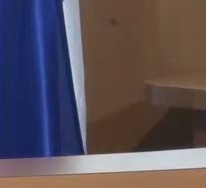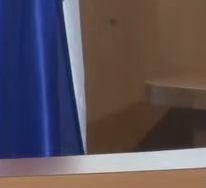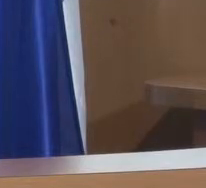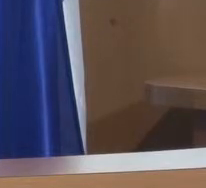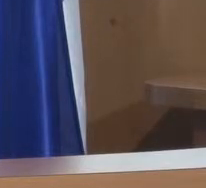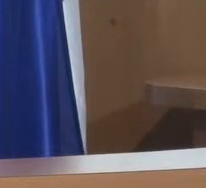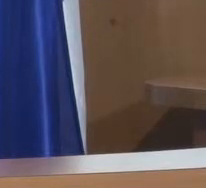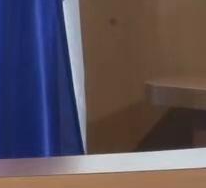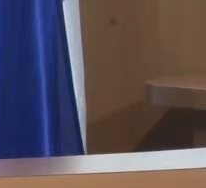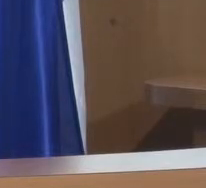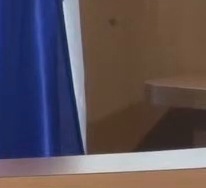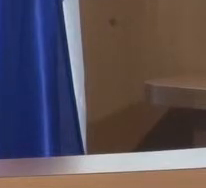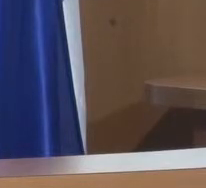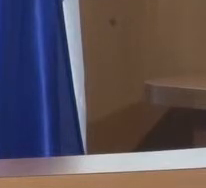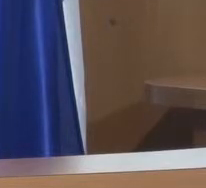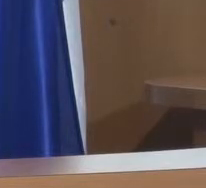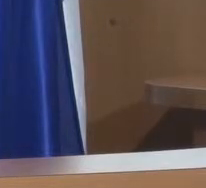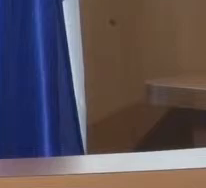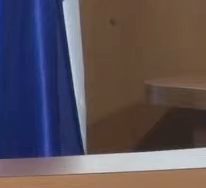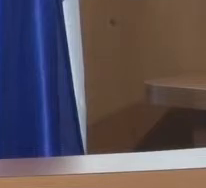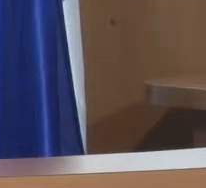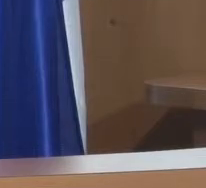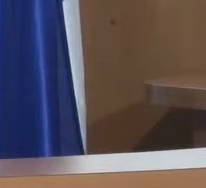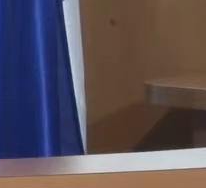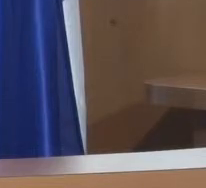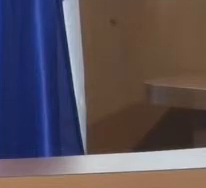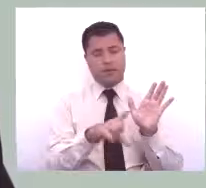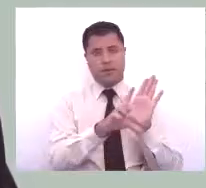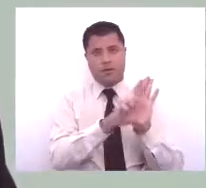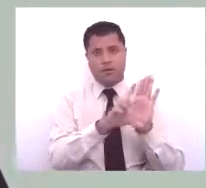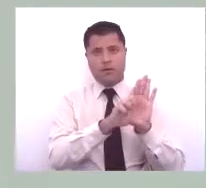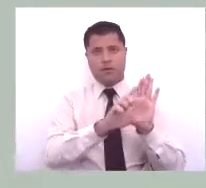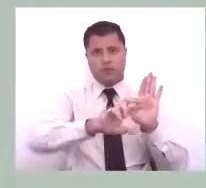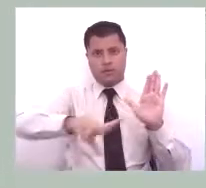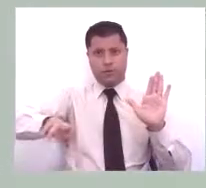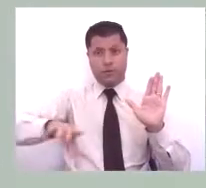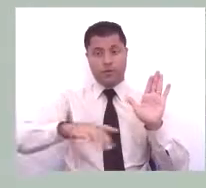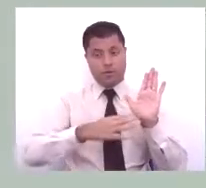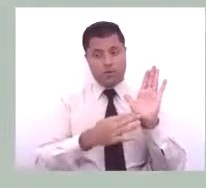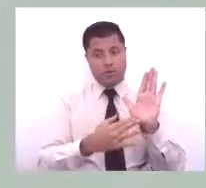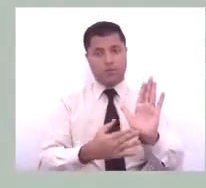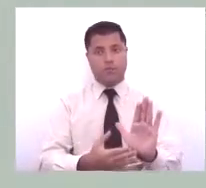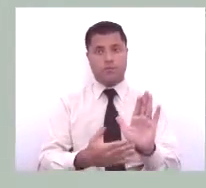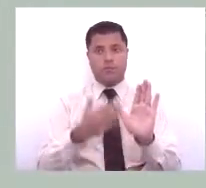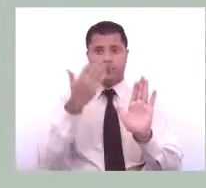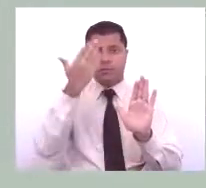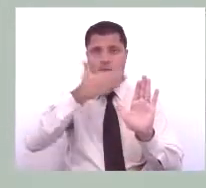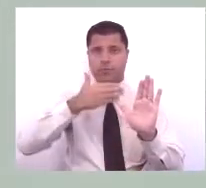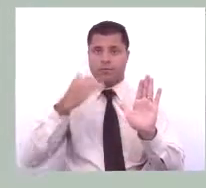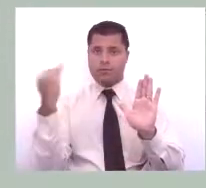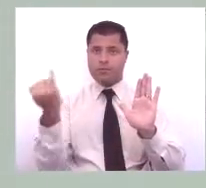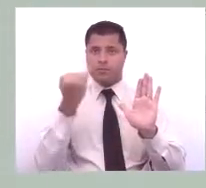PT, propôs uma reflexão sobre o resultado da eleição. Mas a minha fala vai no sentido de